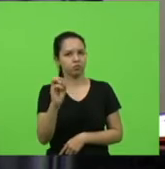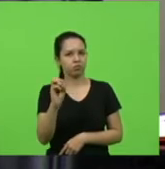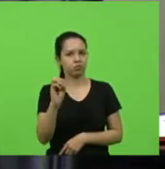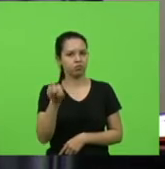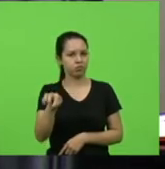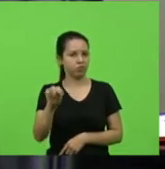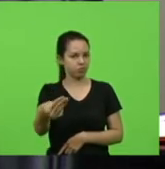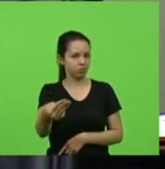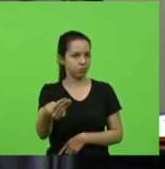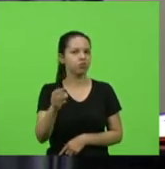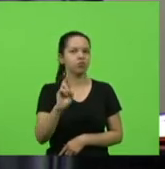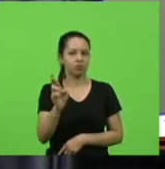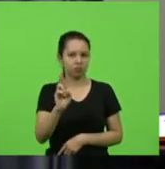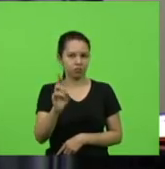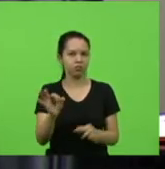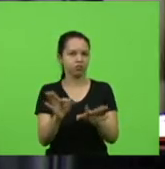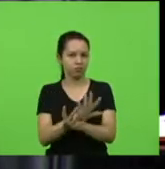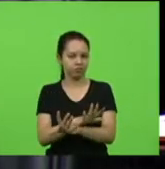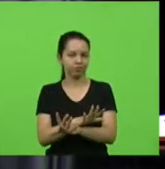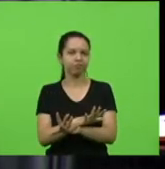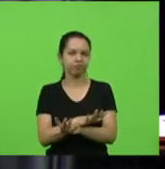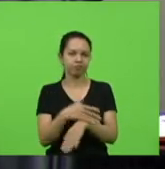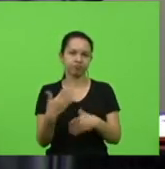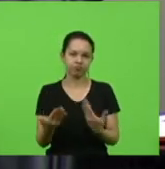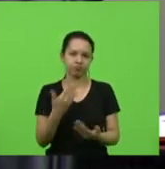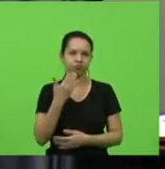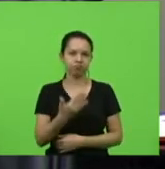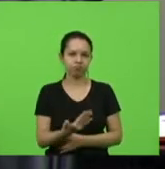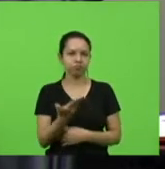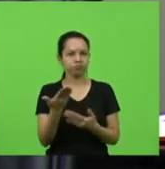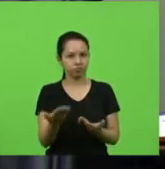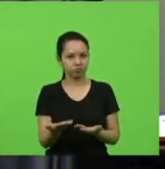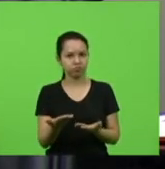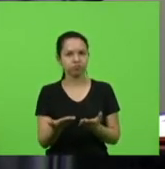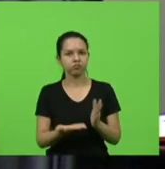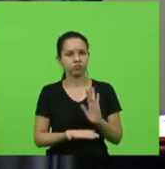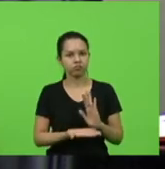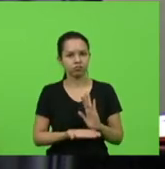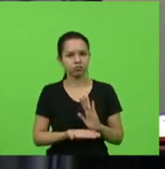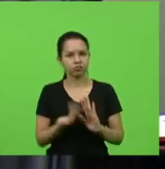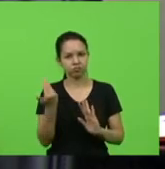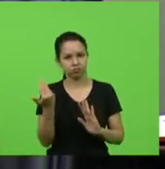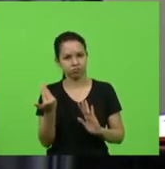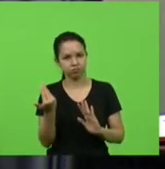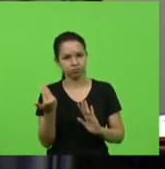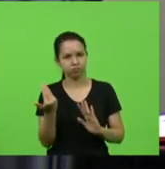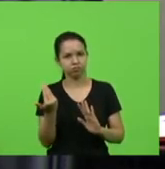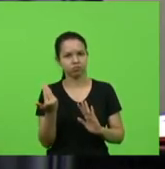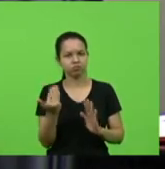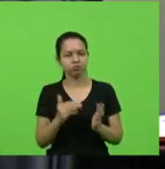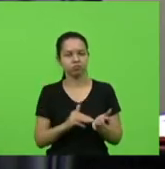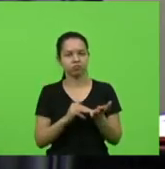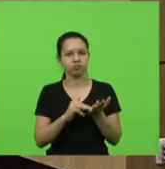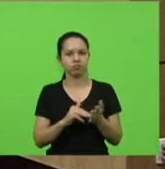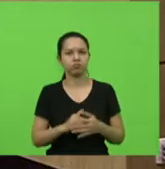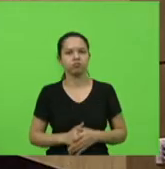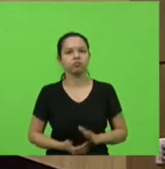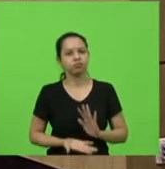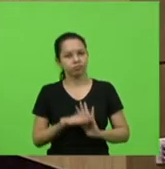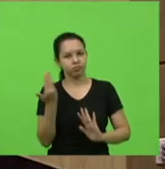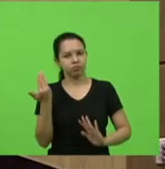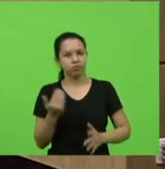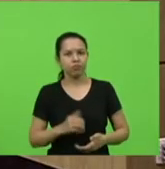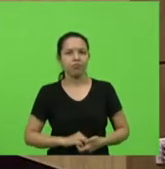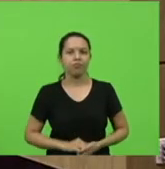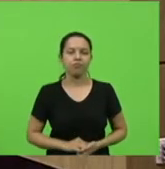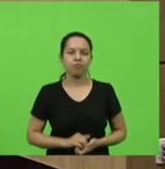reais para a conclusão dessa obra. Então, peço a sua gentileza que retire essa moção. Retirado de pauta.